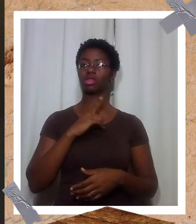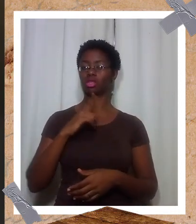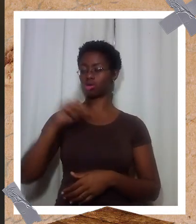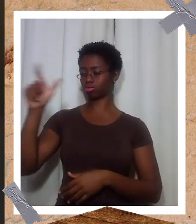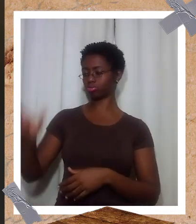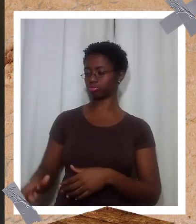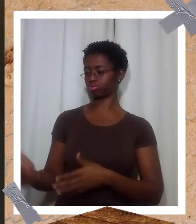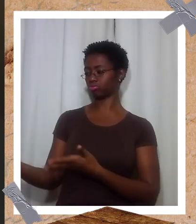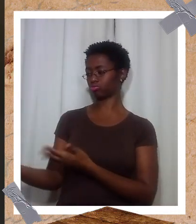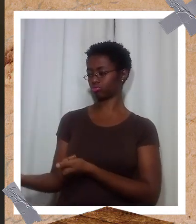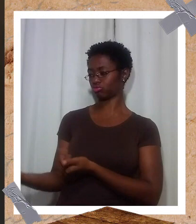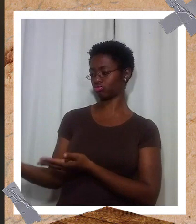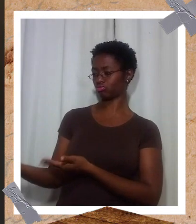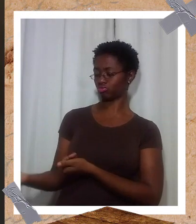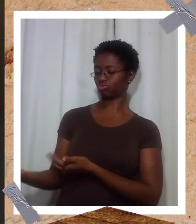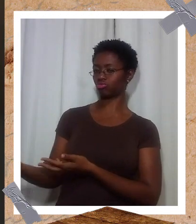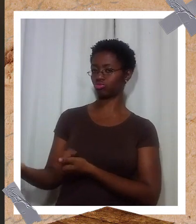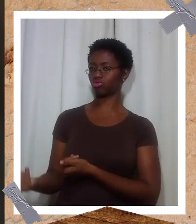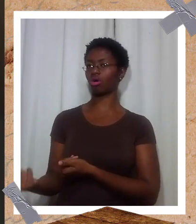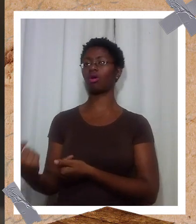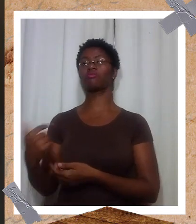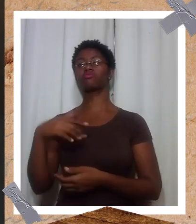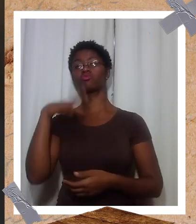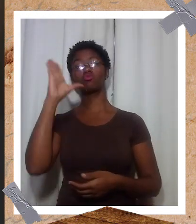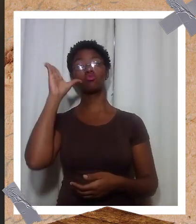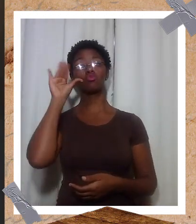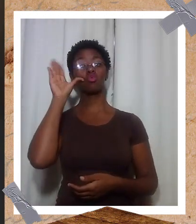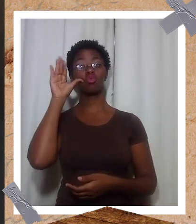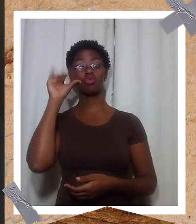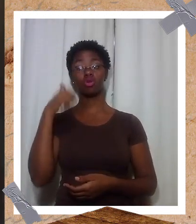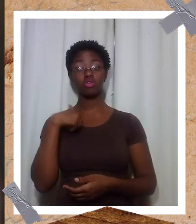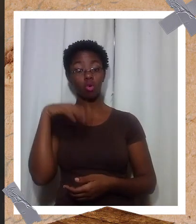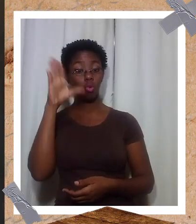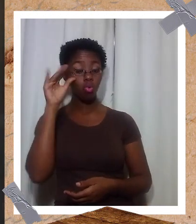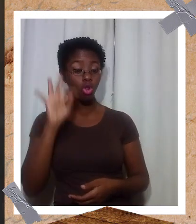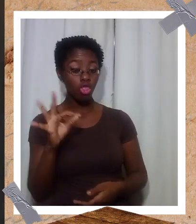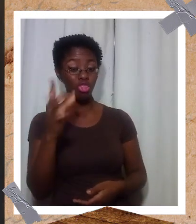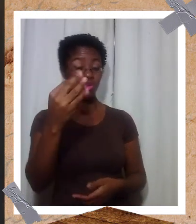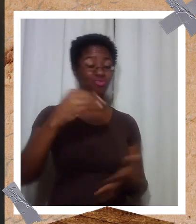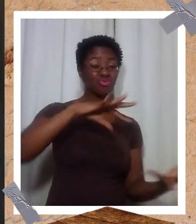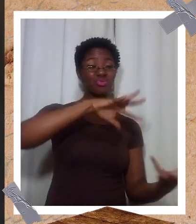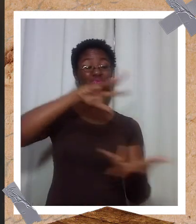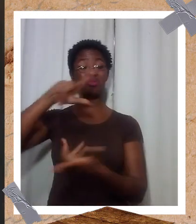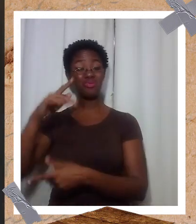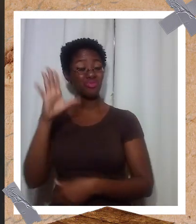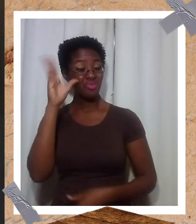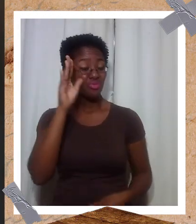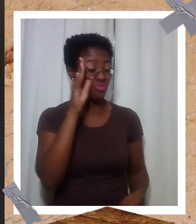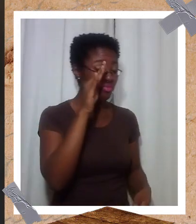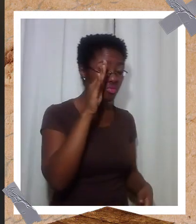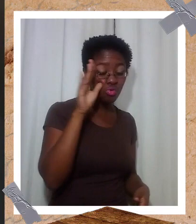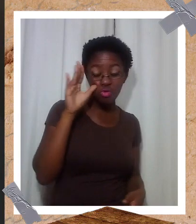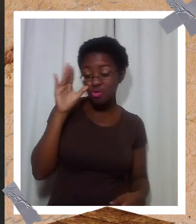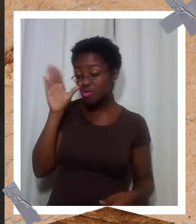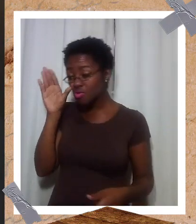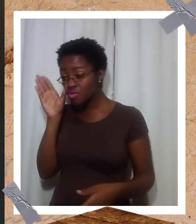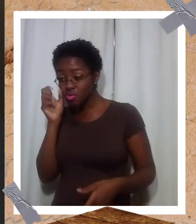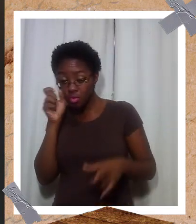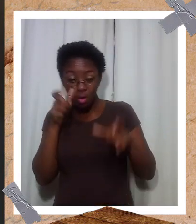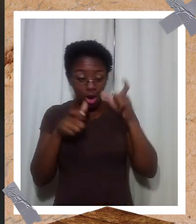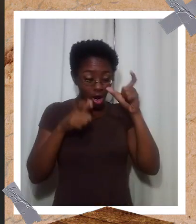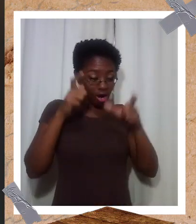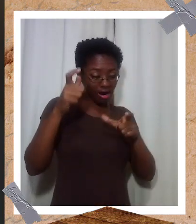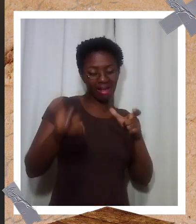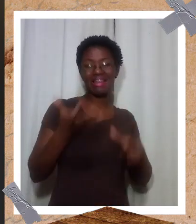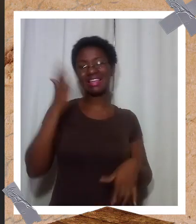um adulto muito curioso. Assim, a minha curiosidade em relação a tudo no universo, a tudo no mundo, era muito grande, né? E